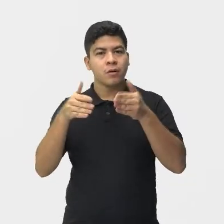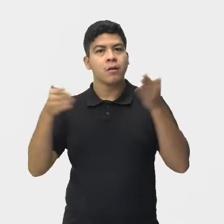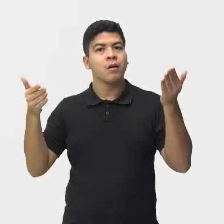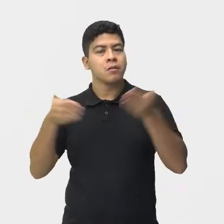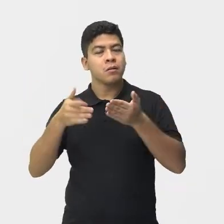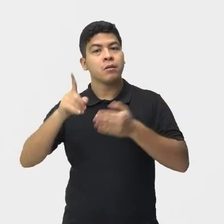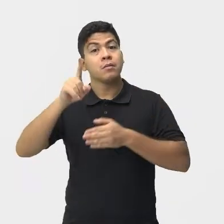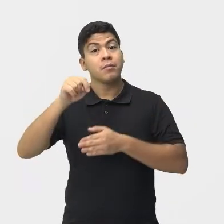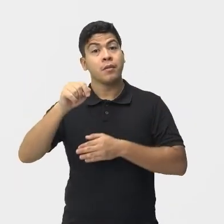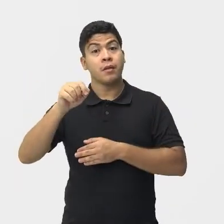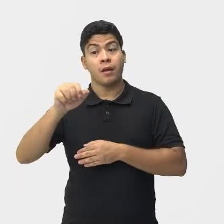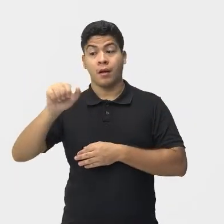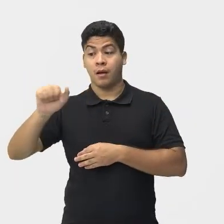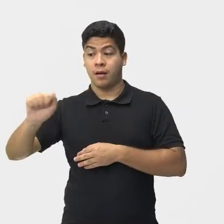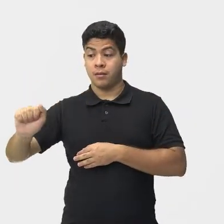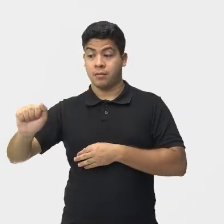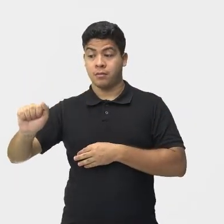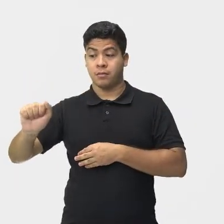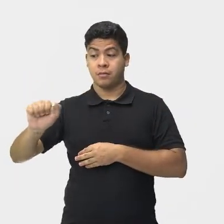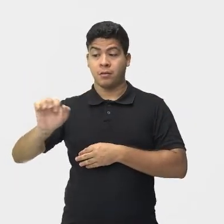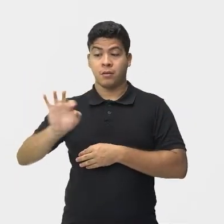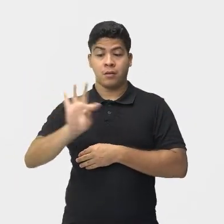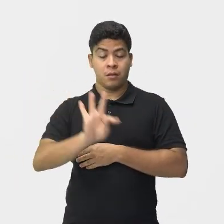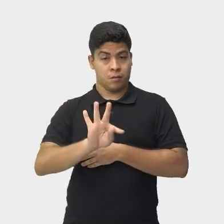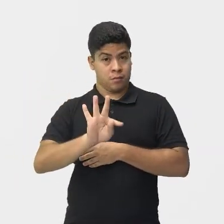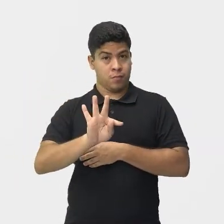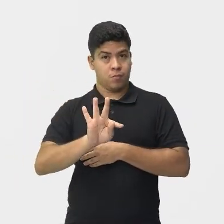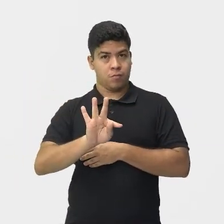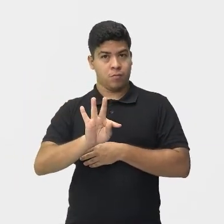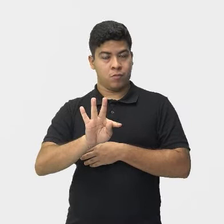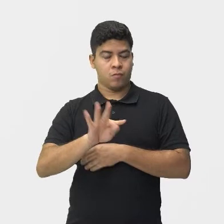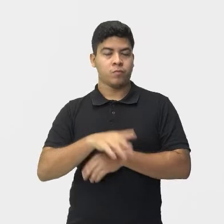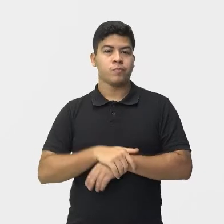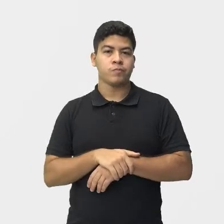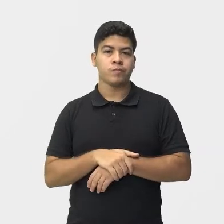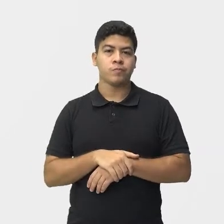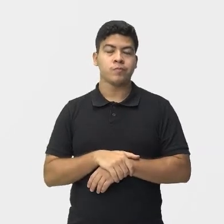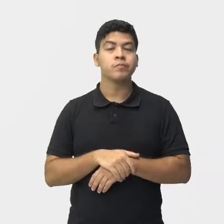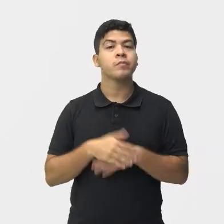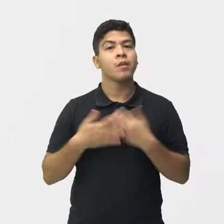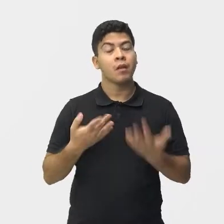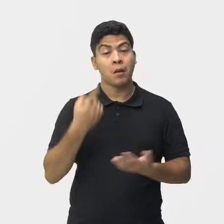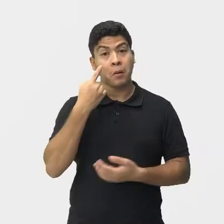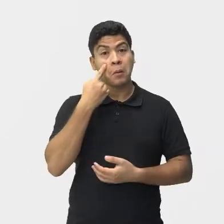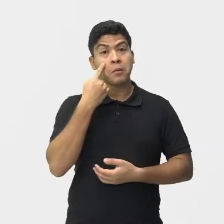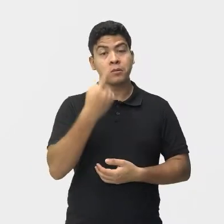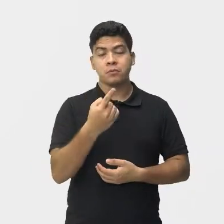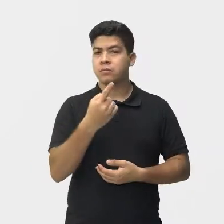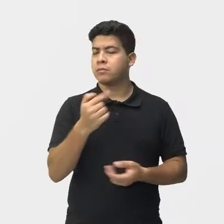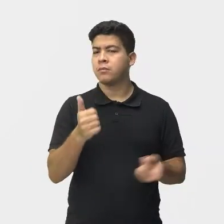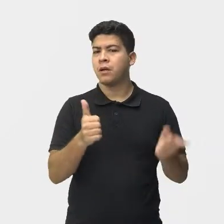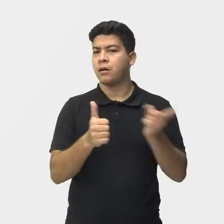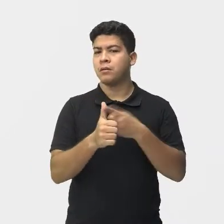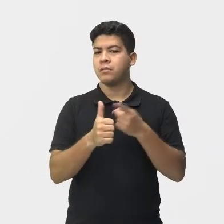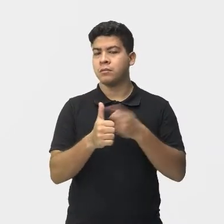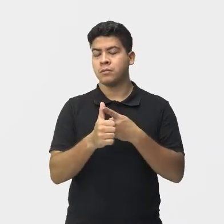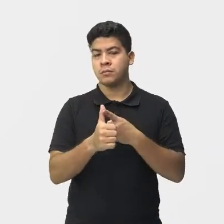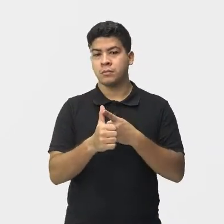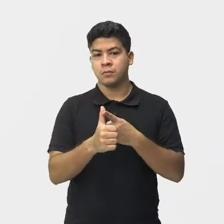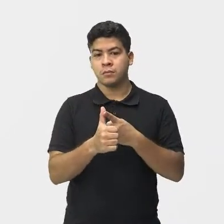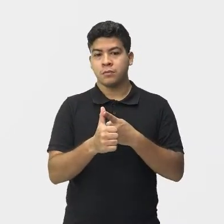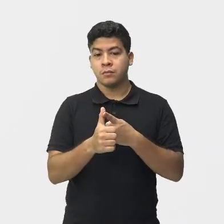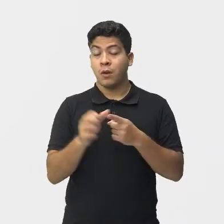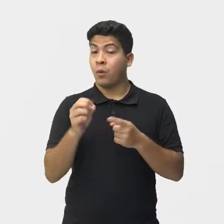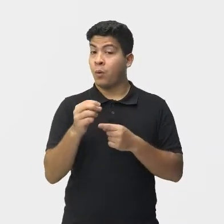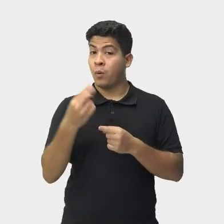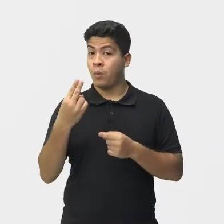da aceleração pelo tempo no movimento uniformemente variado. Então nós temos aí, ó, a primeira possibilidade é que ou